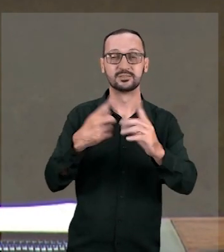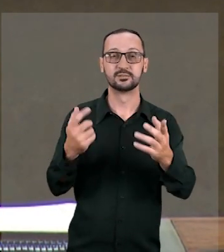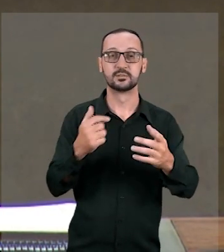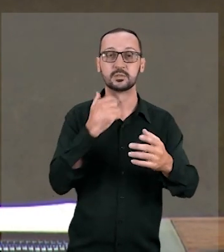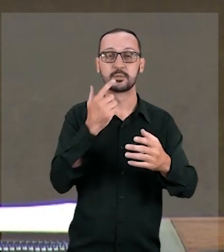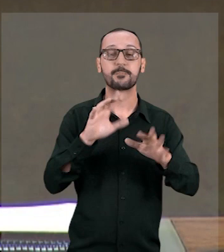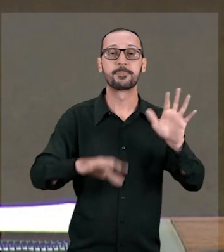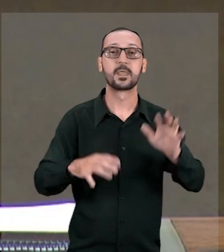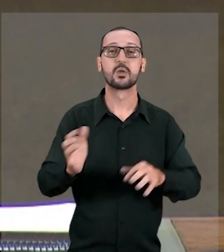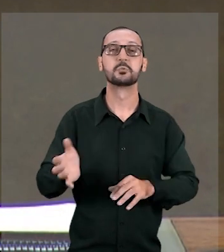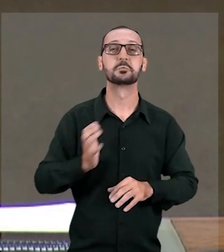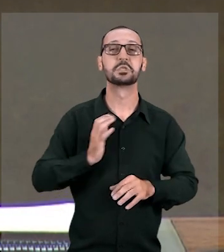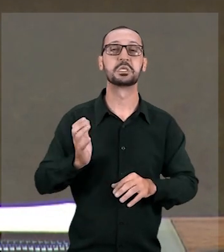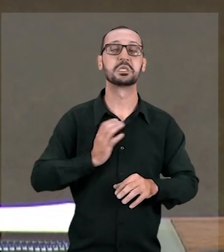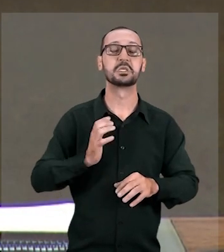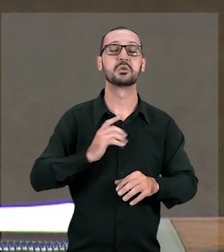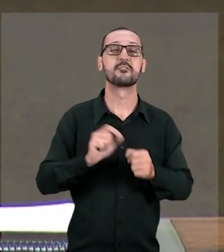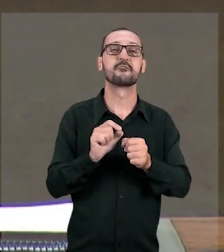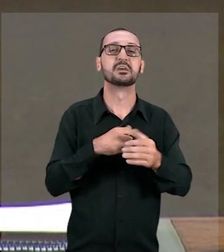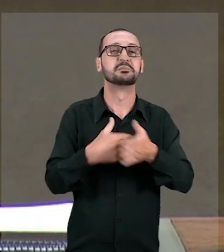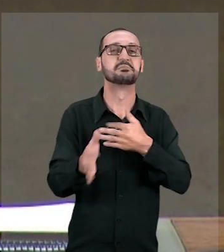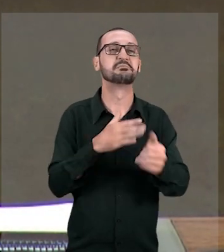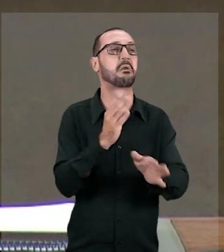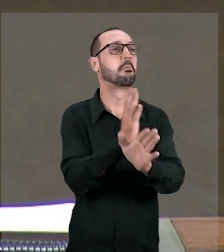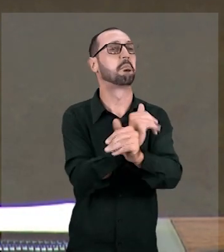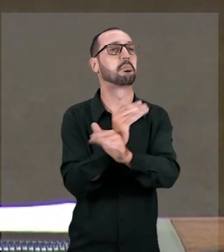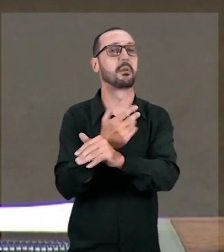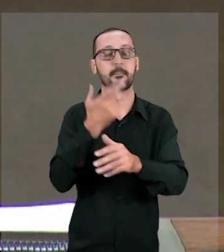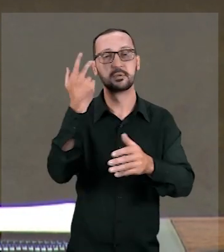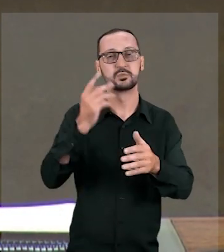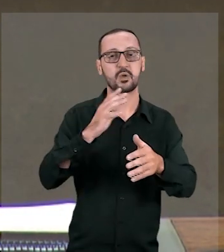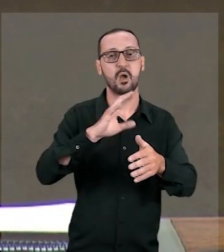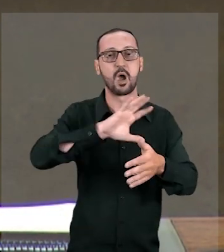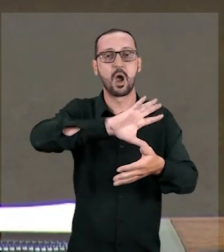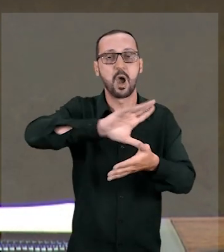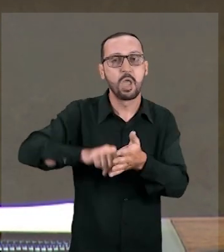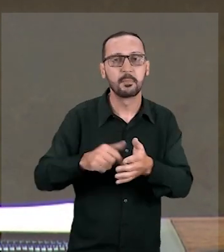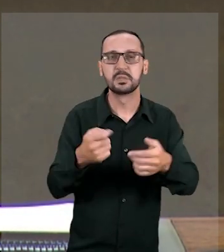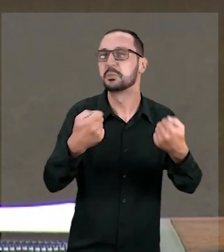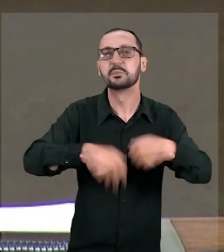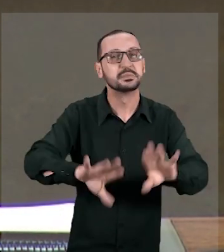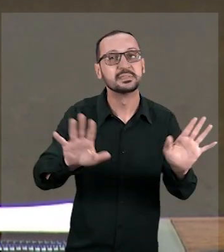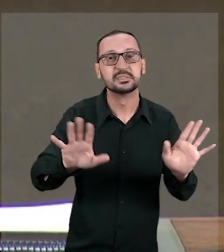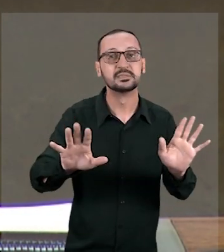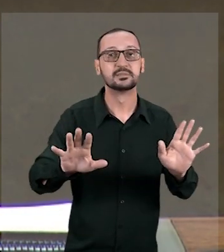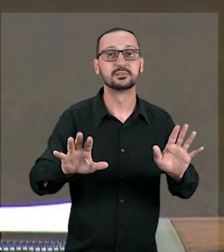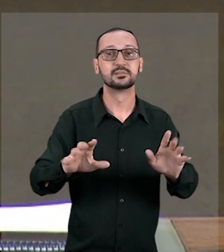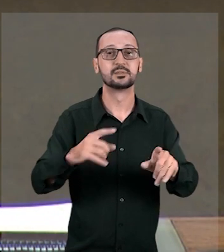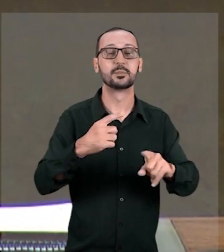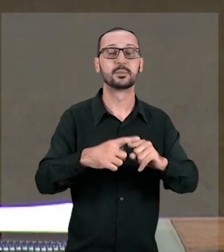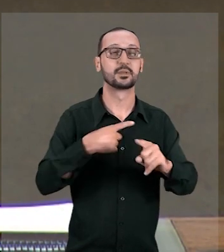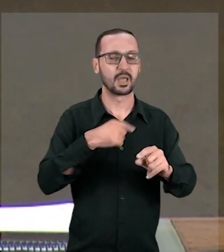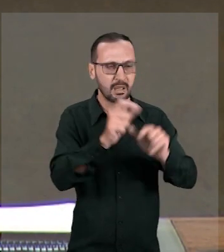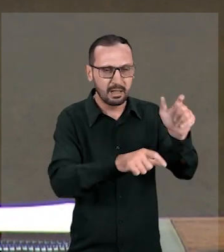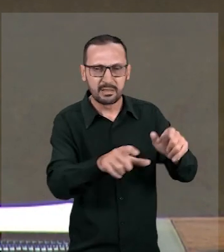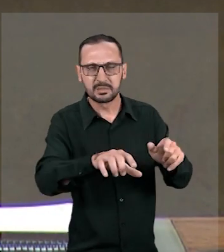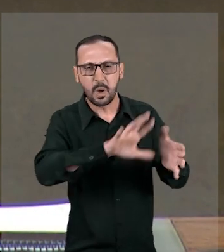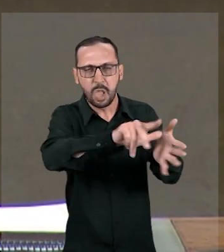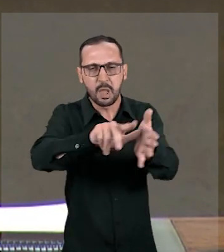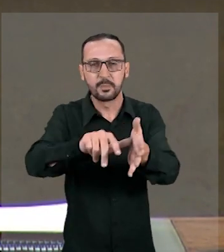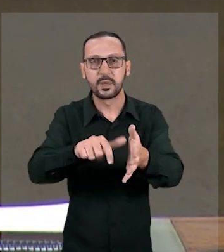ricos delinquentes, pessoas que roubam sem nem precisar, só porque está todo mundo